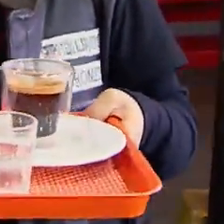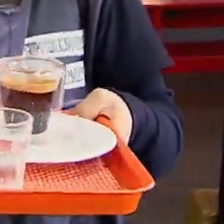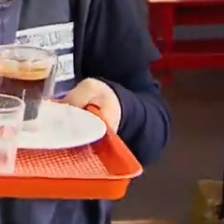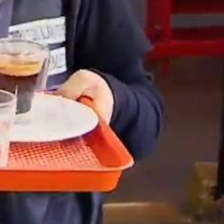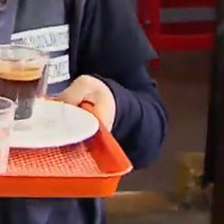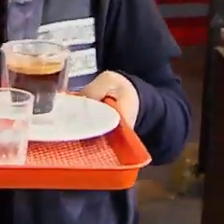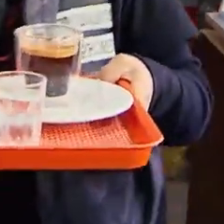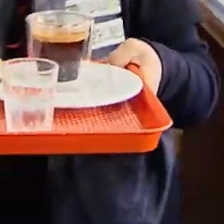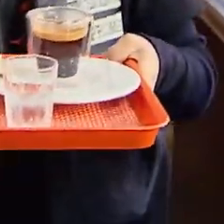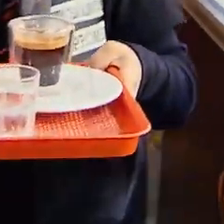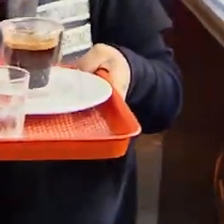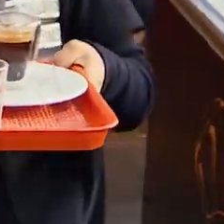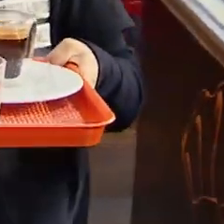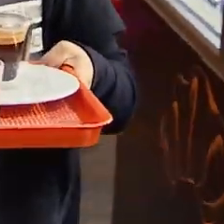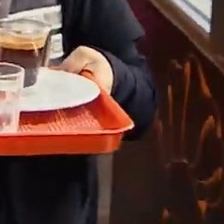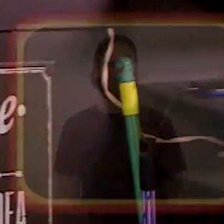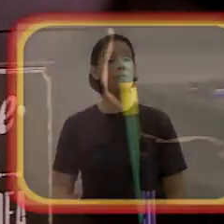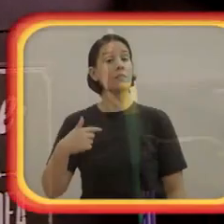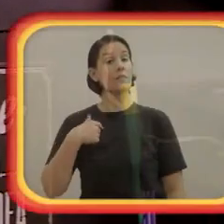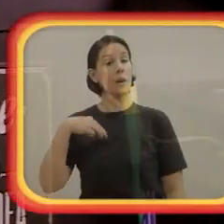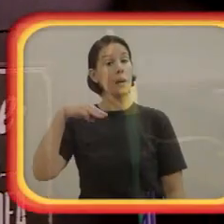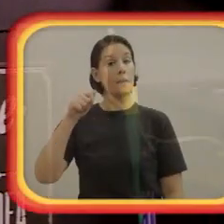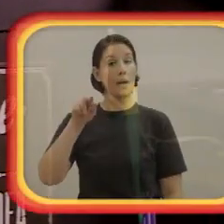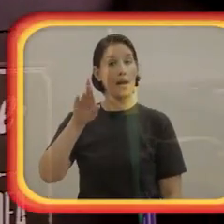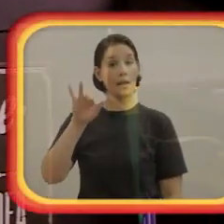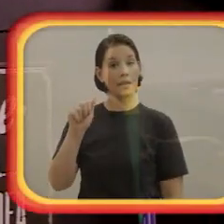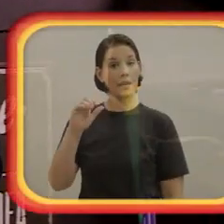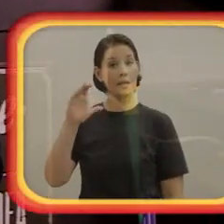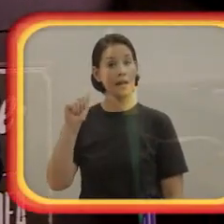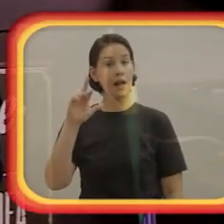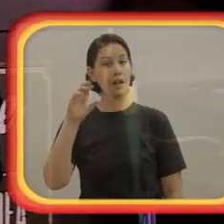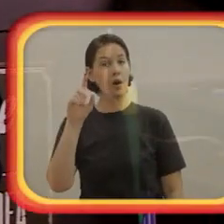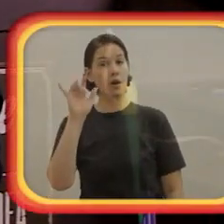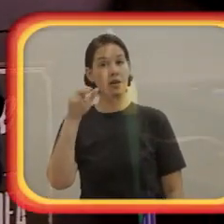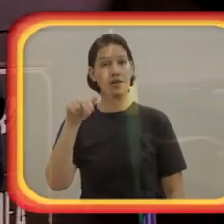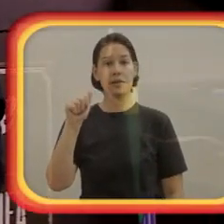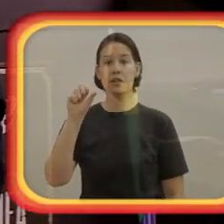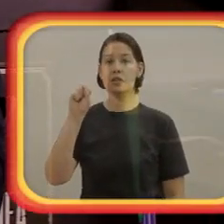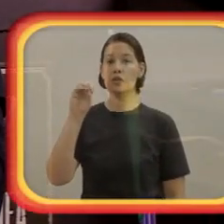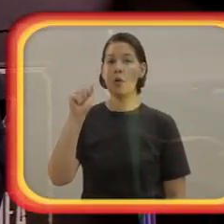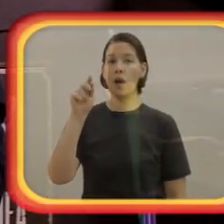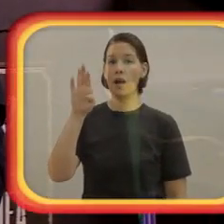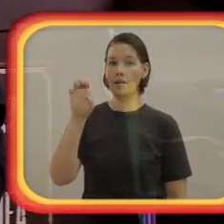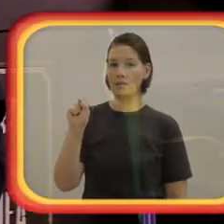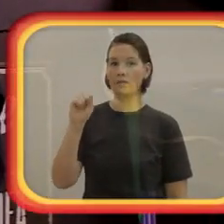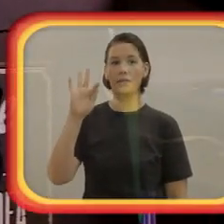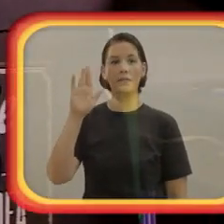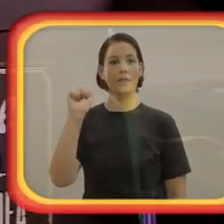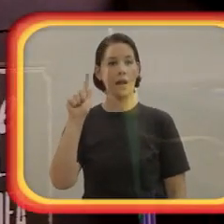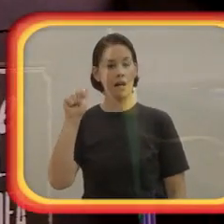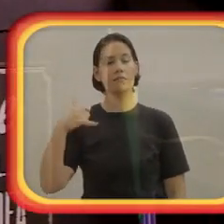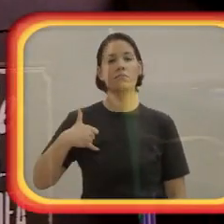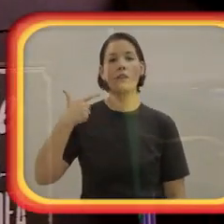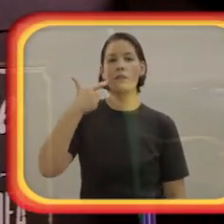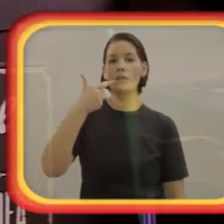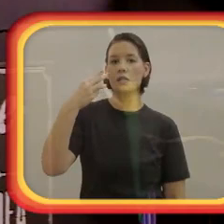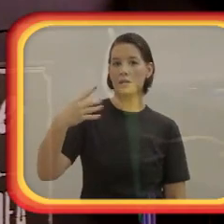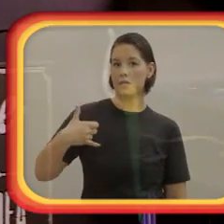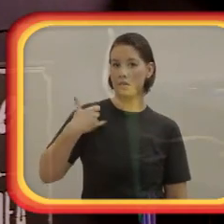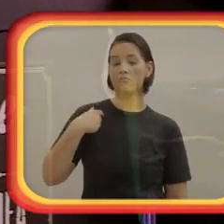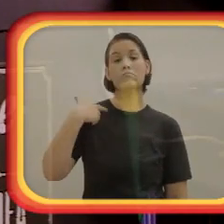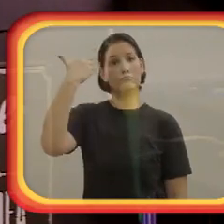de si, né? Sou Maria Carolina, faz fraca, tenho 23 anos, sou síndrome de Down e